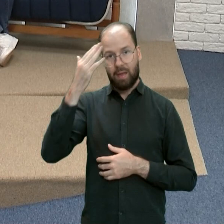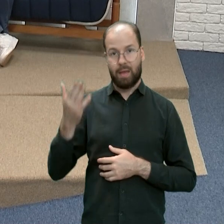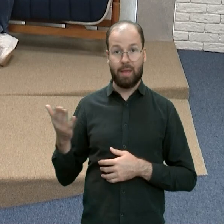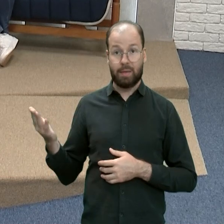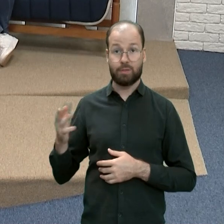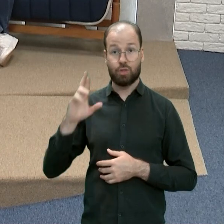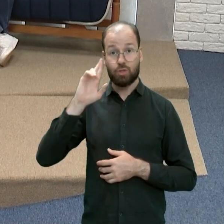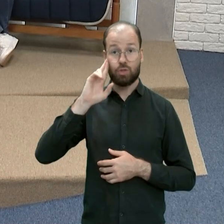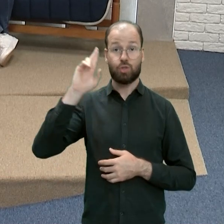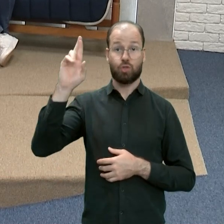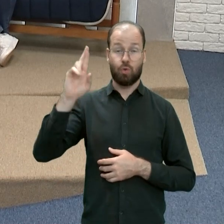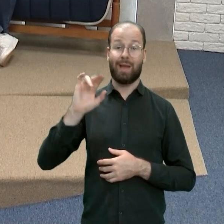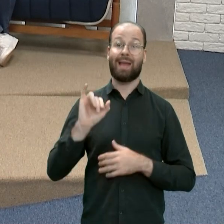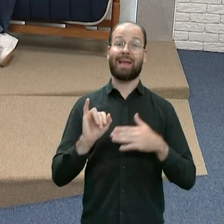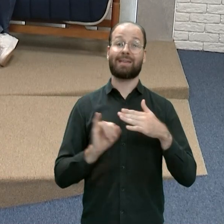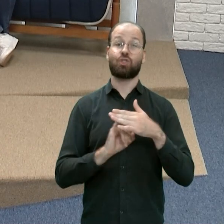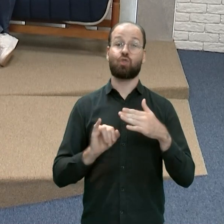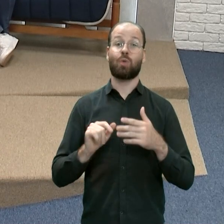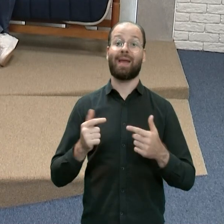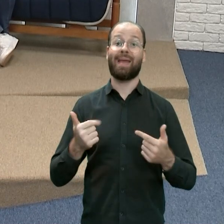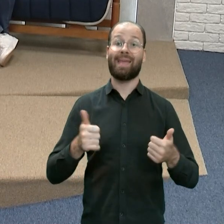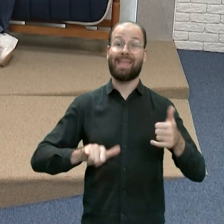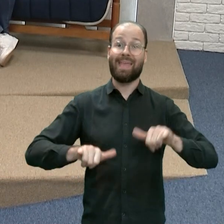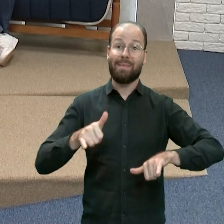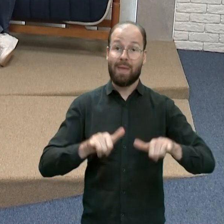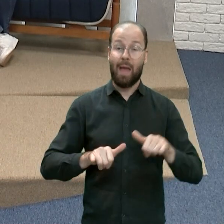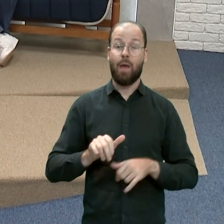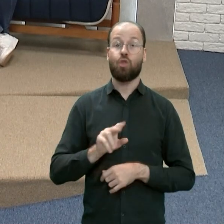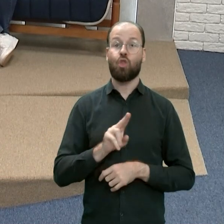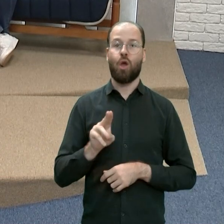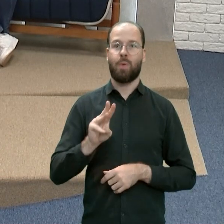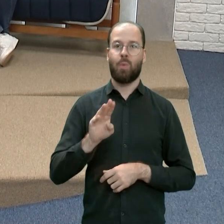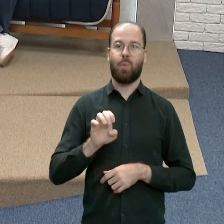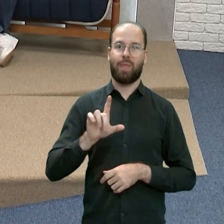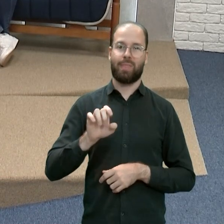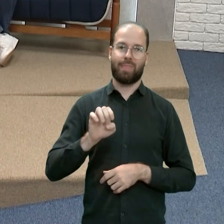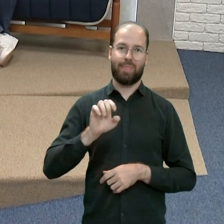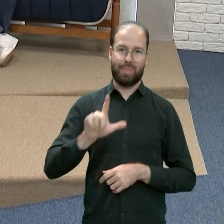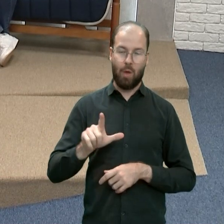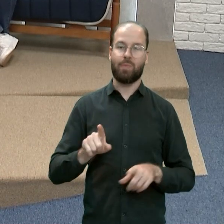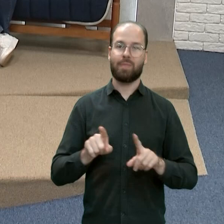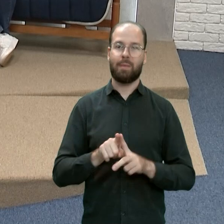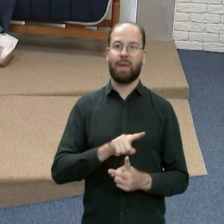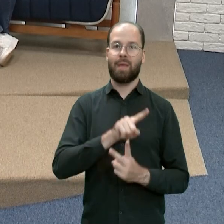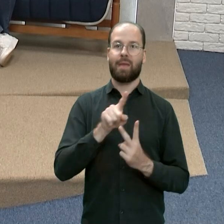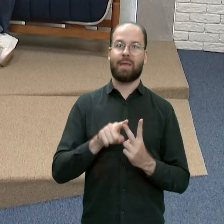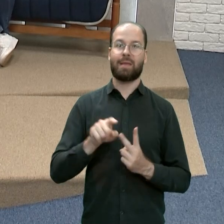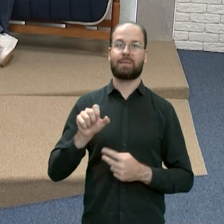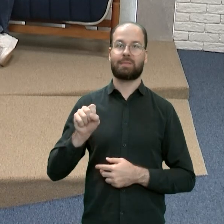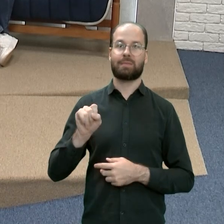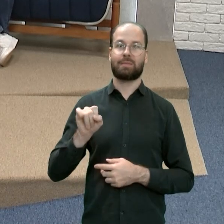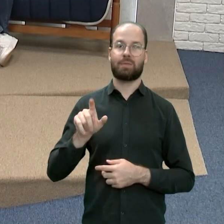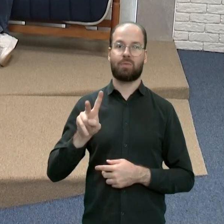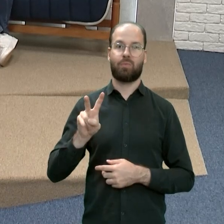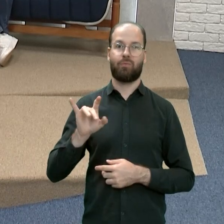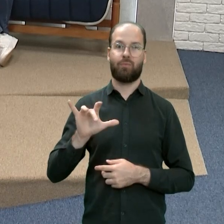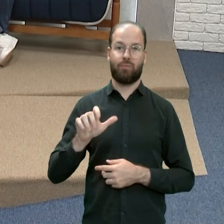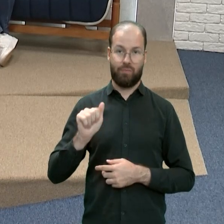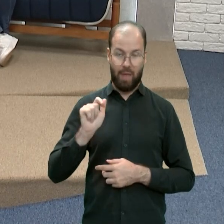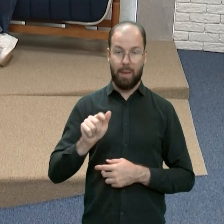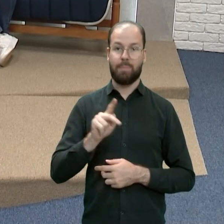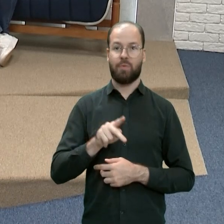diretor do Instituto de Química, professor Wendel Coutro, e também a Silvia Farias, pesquisadora do IESA, o Instituto de